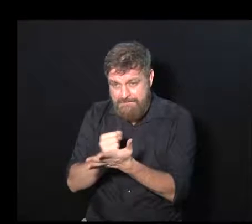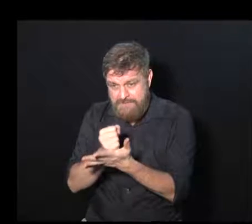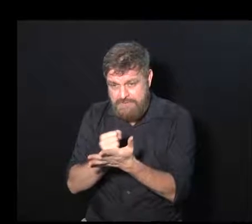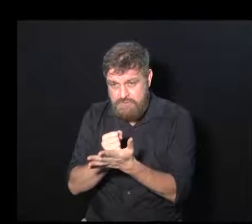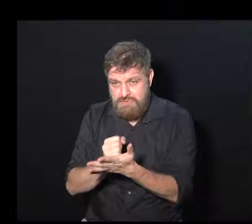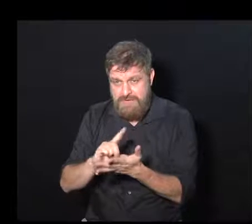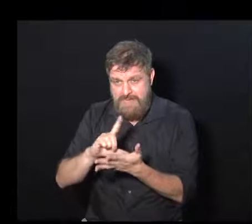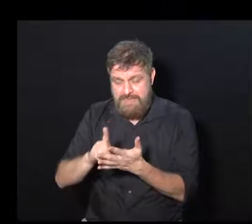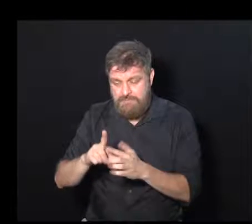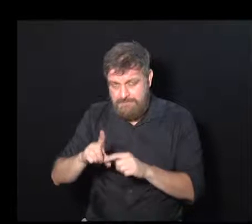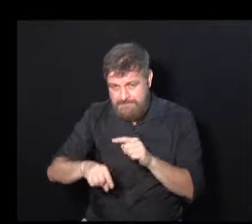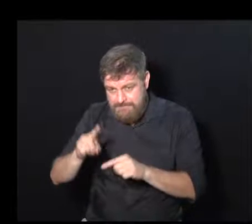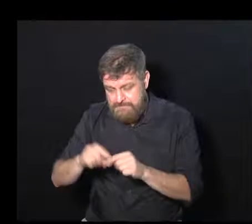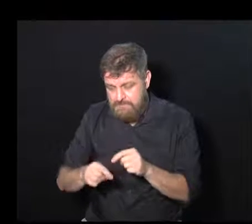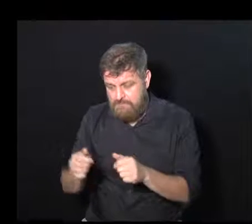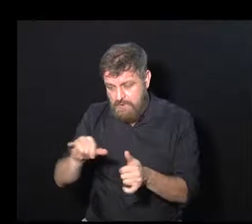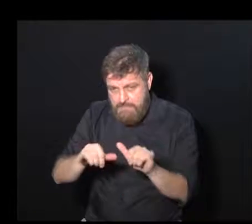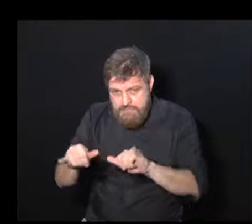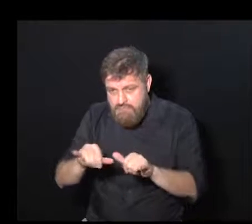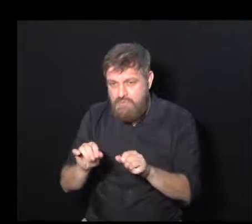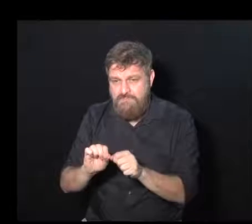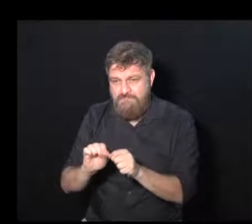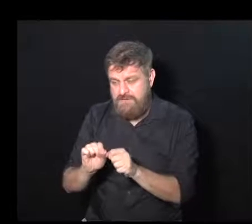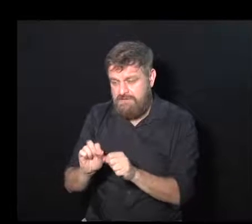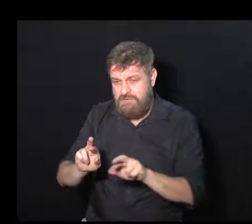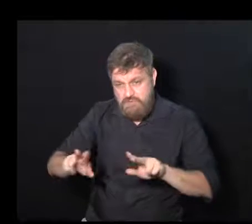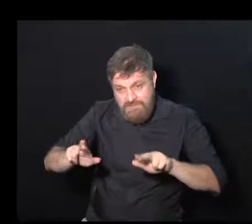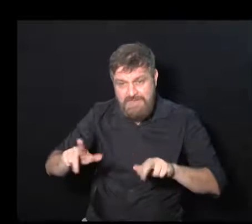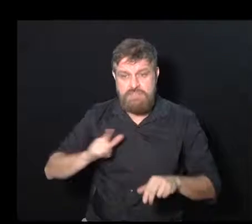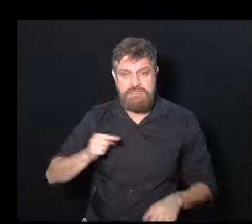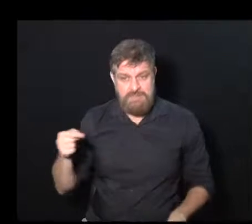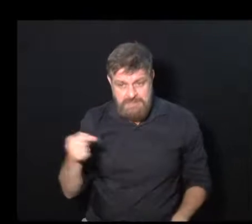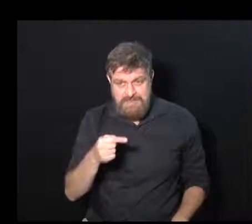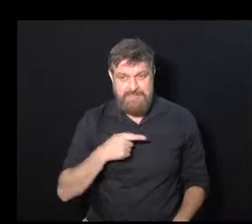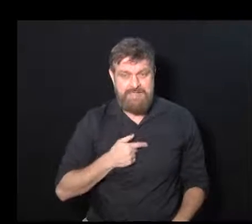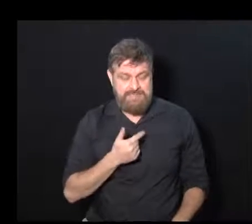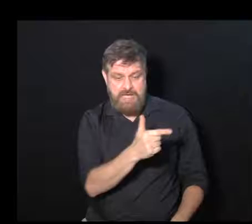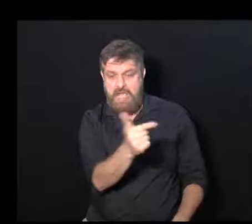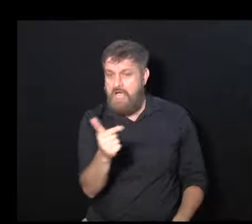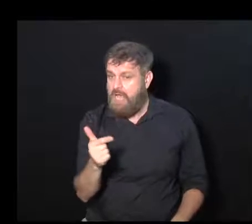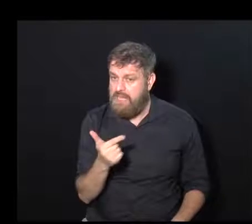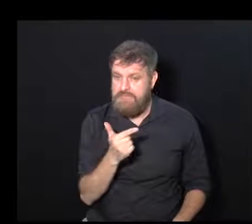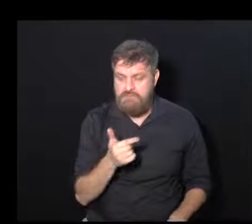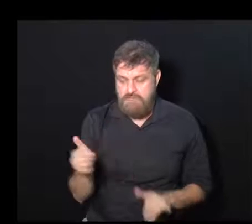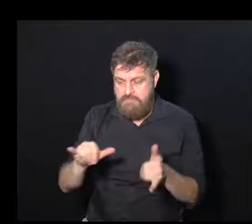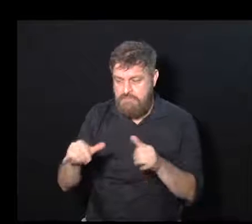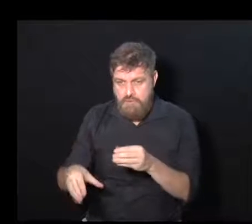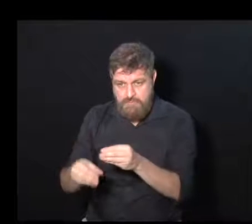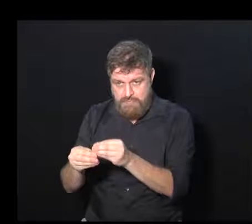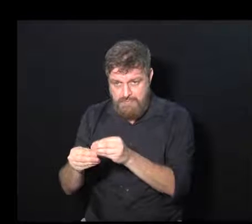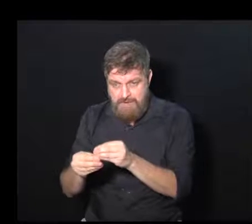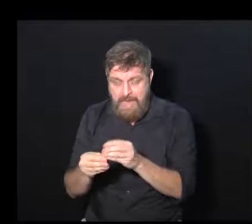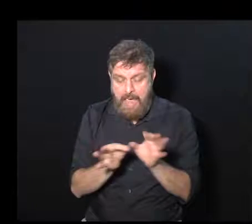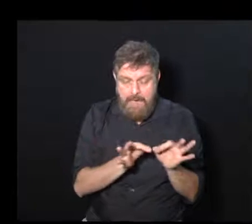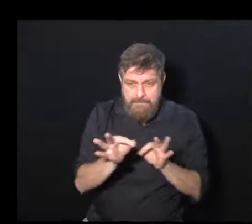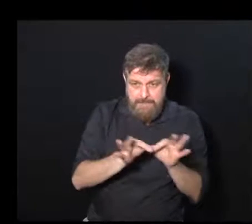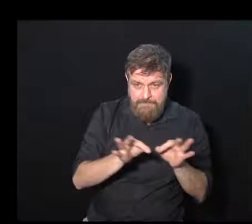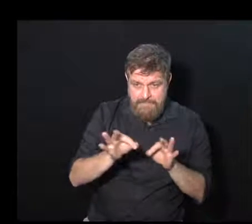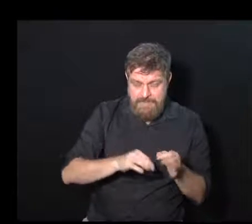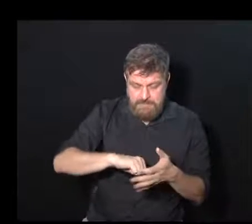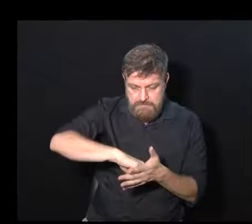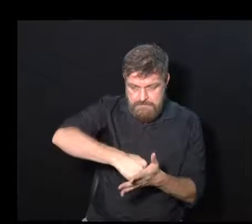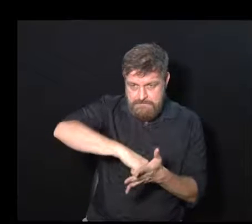é uma formulação composta por matéria-prima vegetal, sem substâncias ativas isoladas, devidamente preparado, embalado